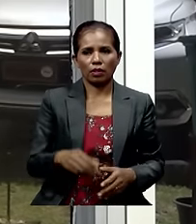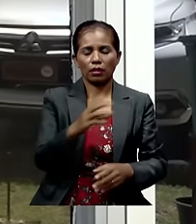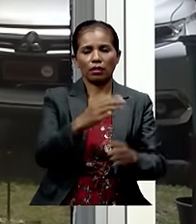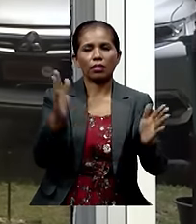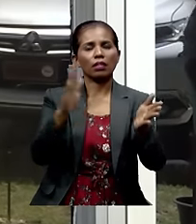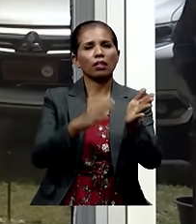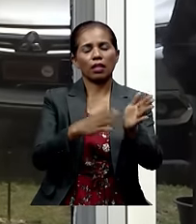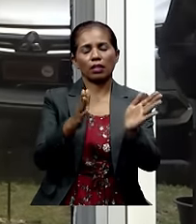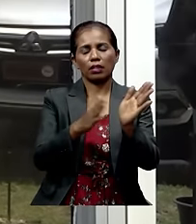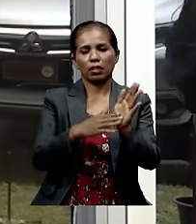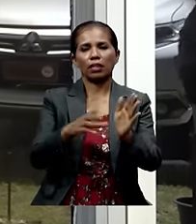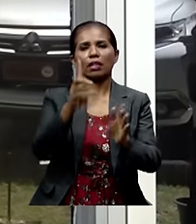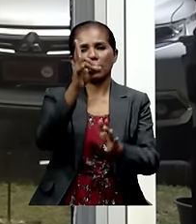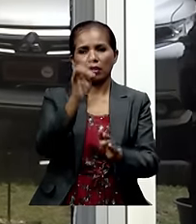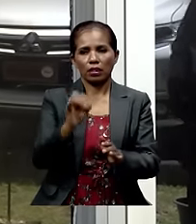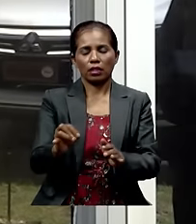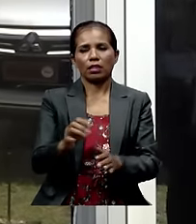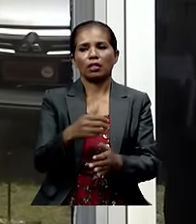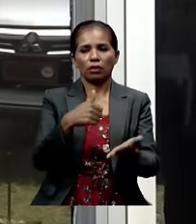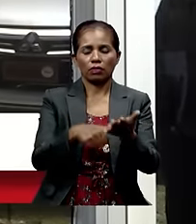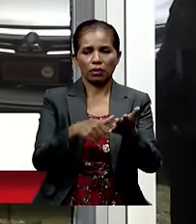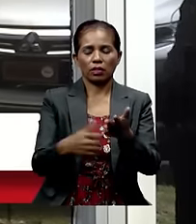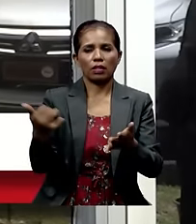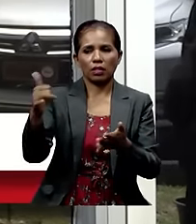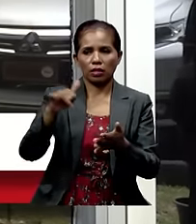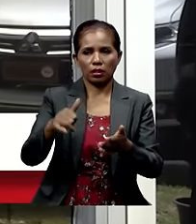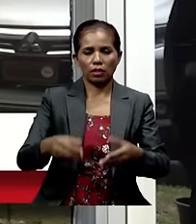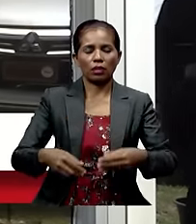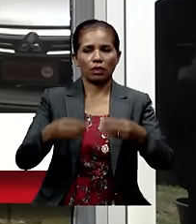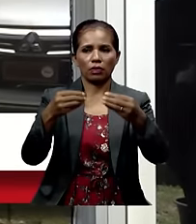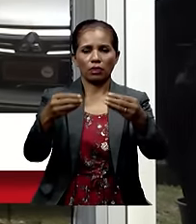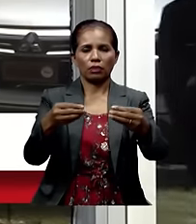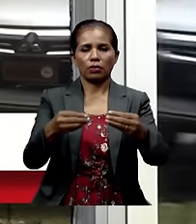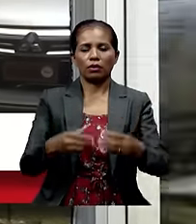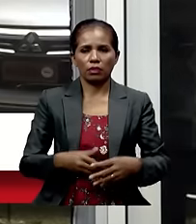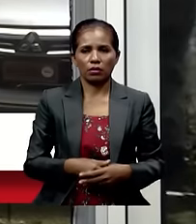de linha, assim também e convite ser neve ser a sair para